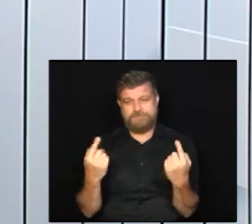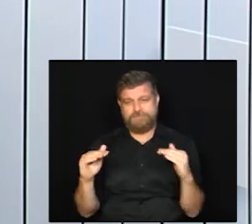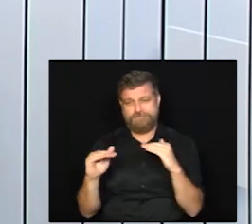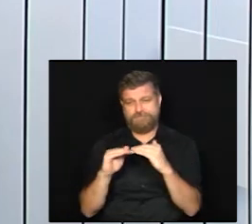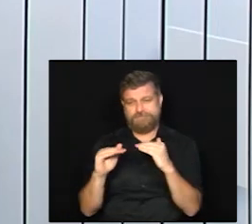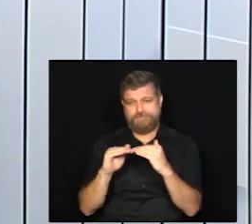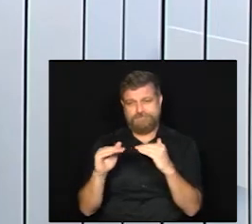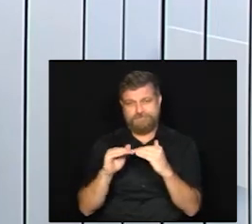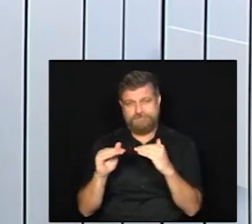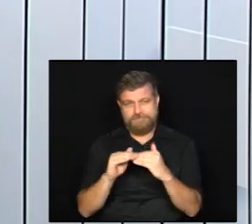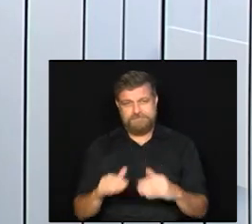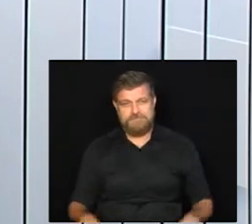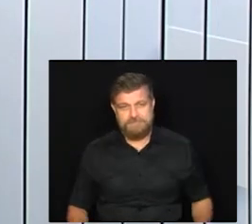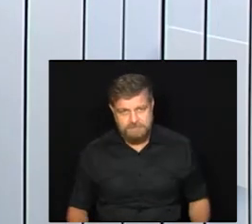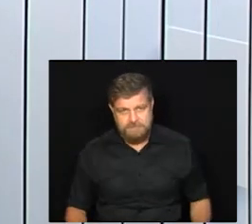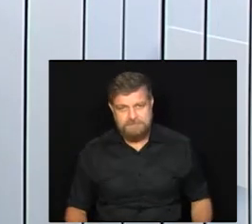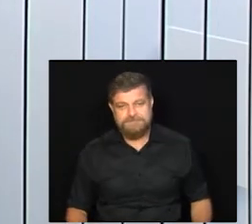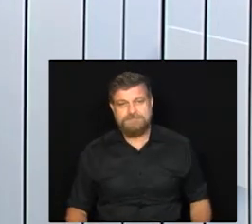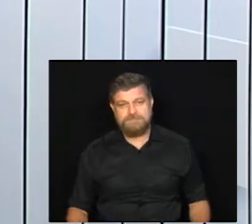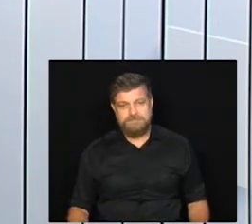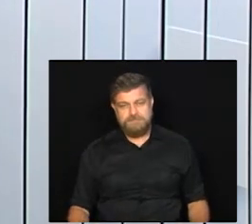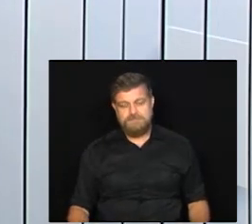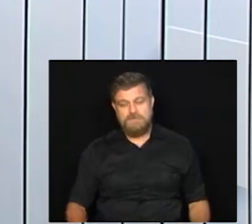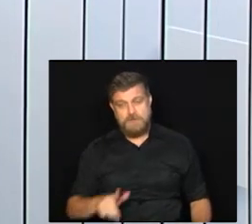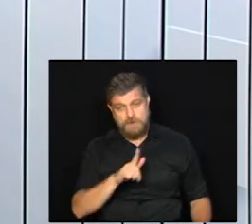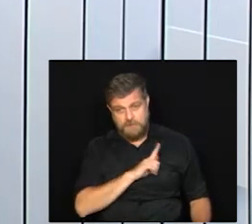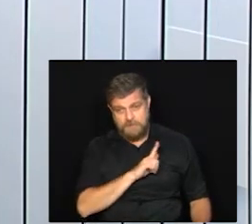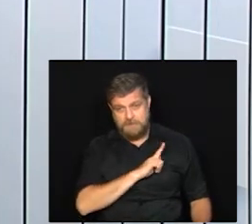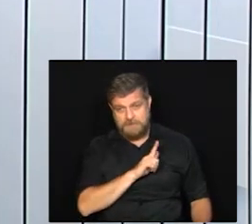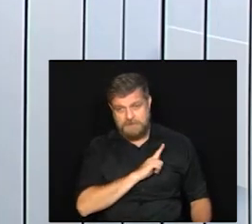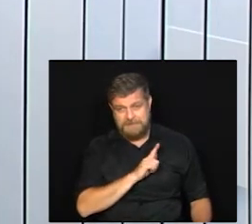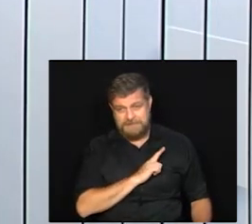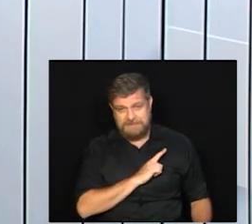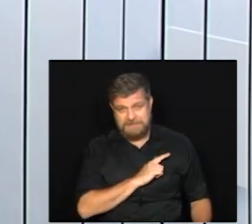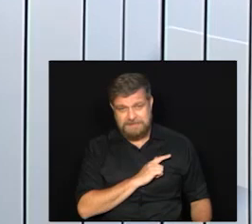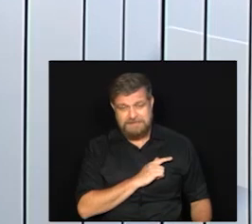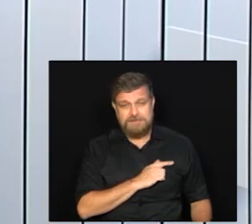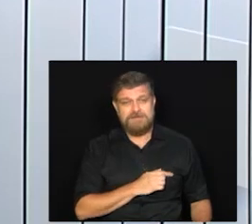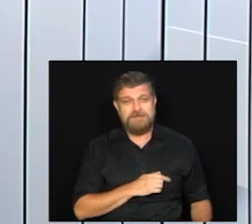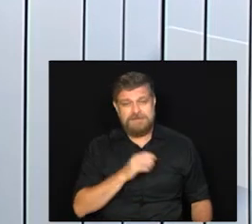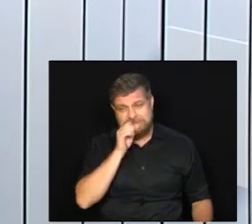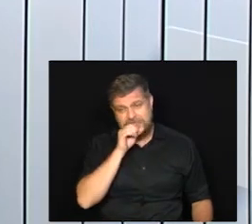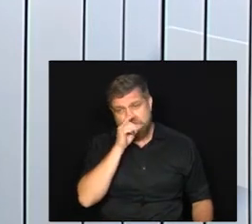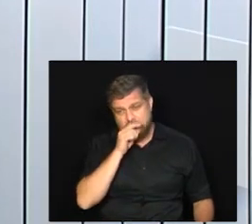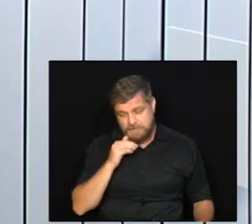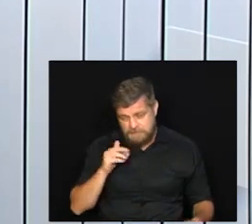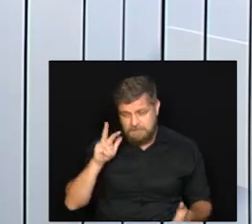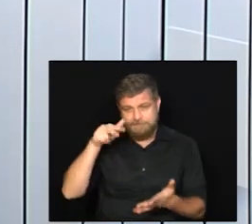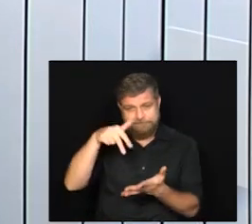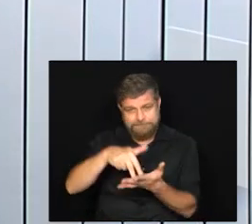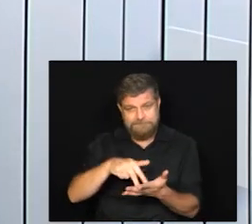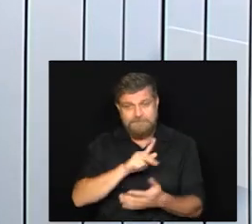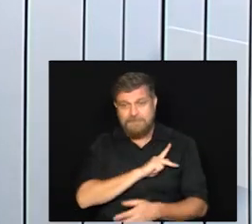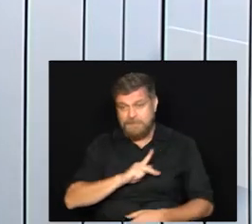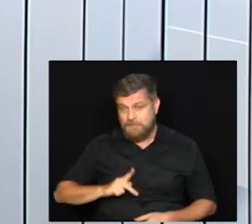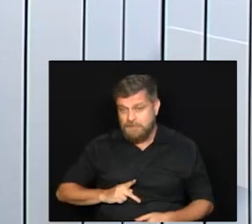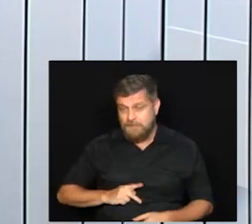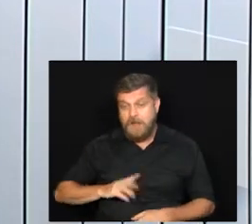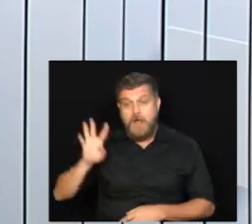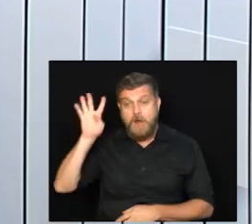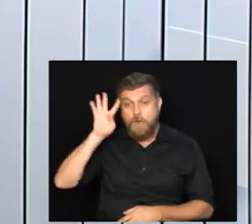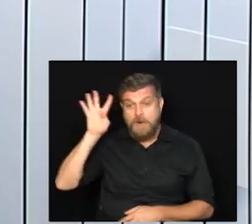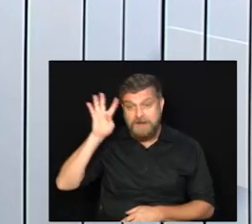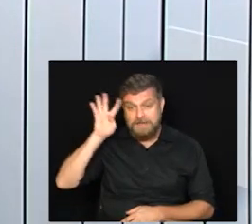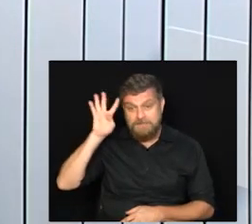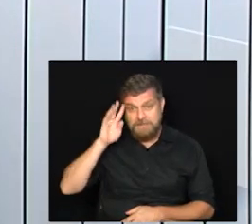1, Bragantino também 1. O Bugre volta a campo só no próximo fim de semana e a Ponte Preta joga nesta